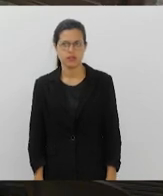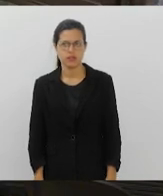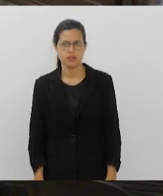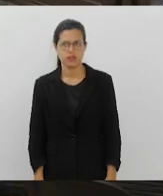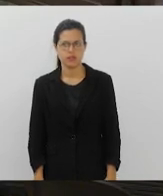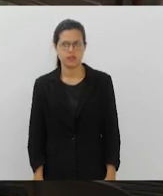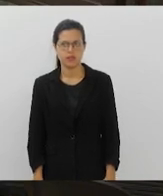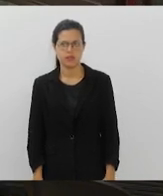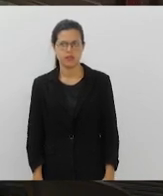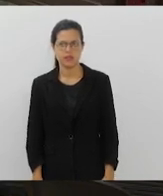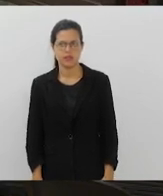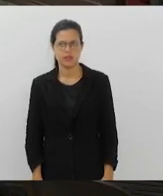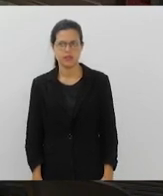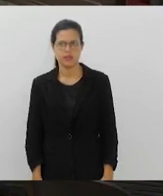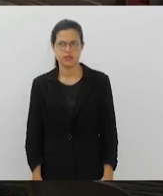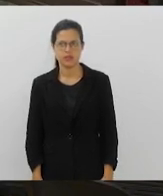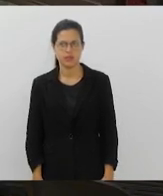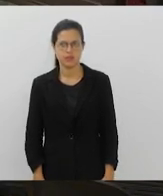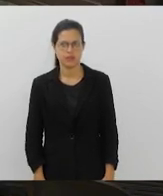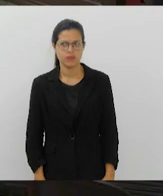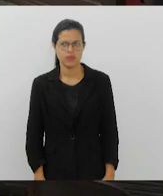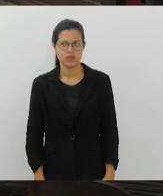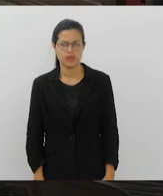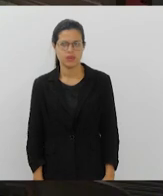Lógico, é só aqui o certificado.